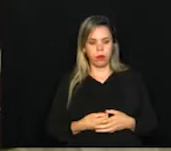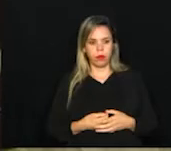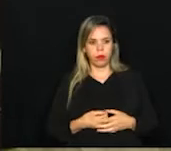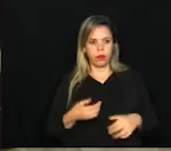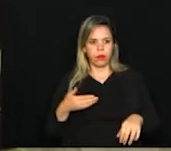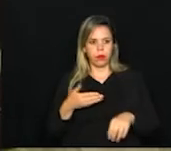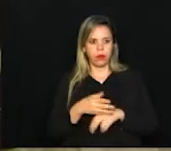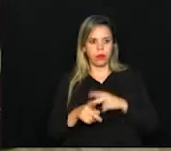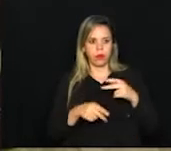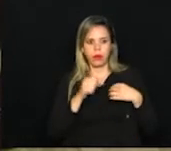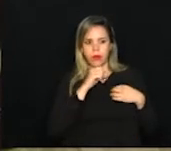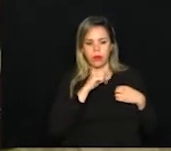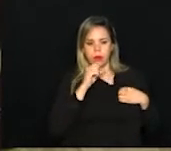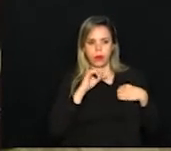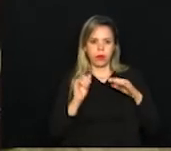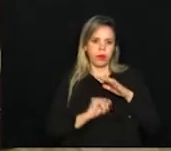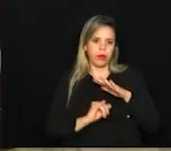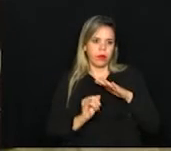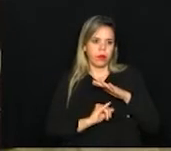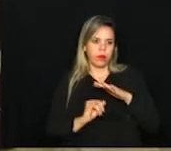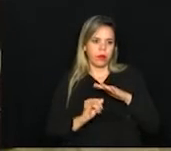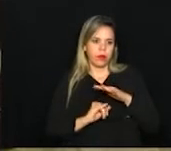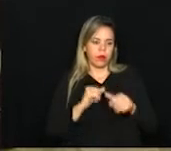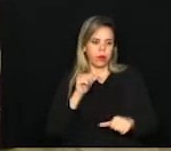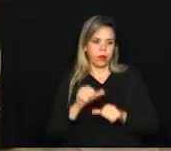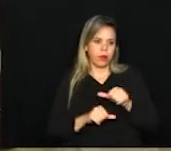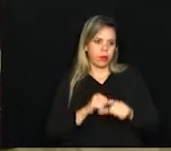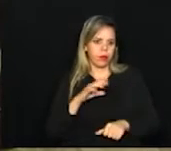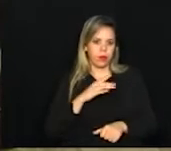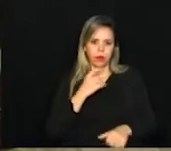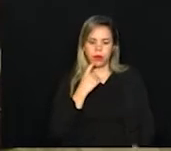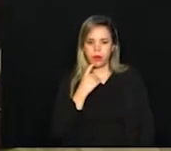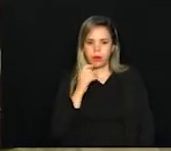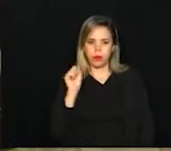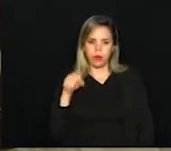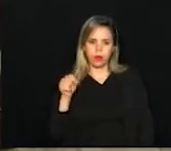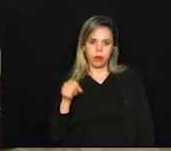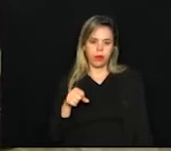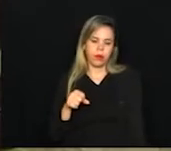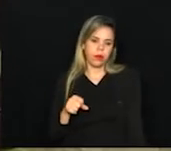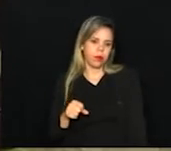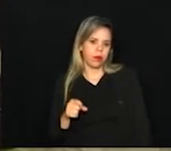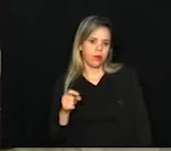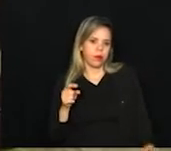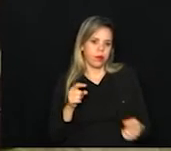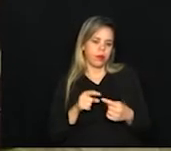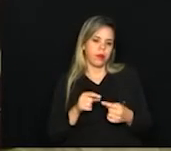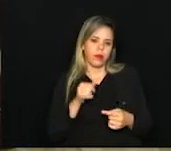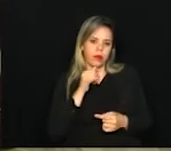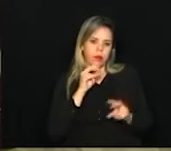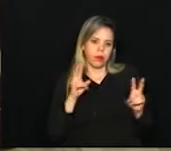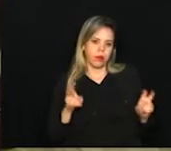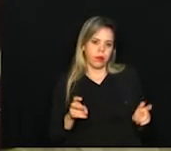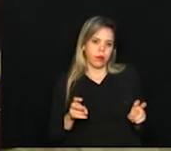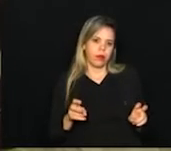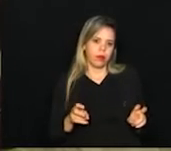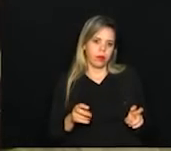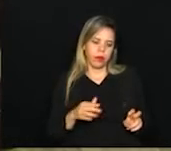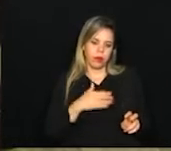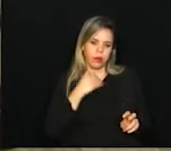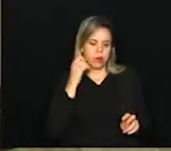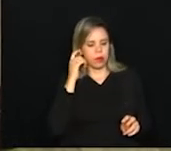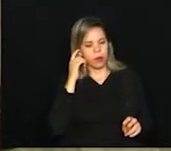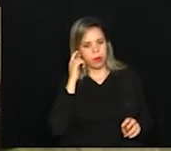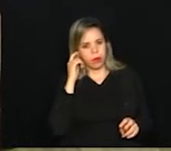visita a idosos em instituição, houve uma mudança na cidade de Campinas? Sim, tem tudo a ver com essa questão em relação a